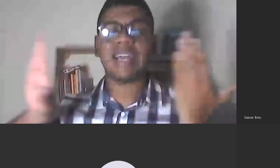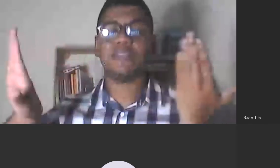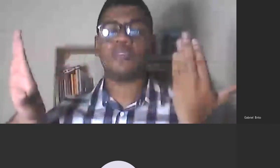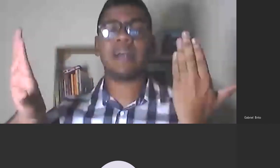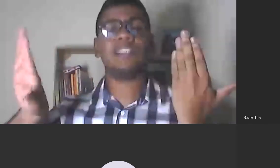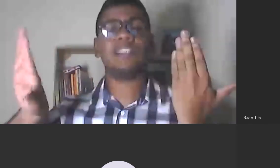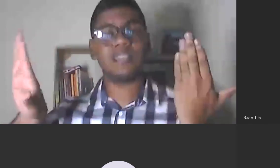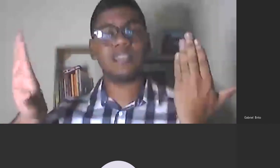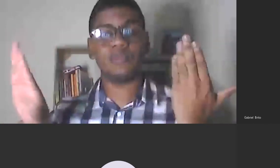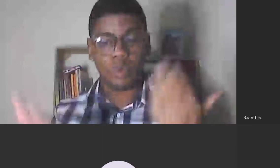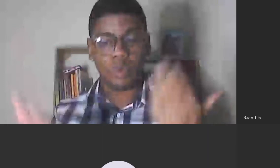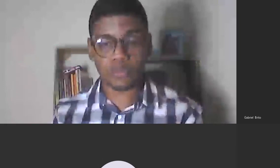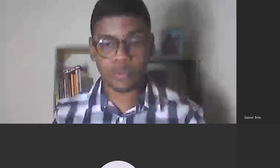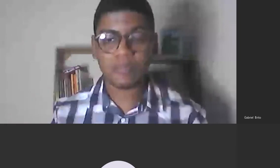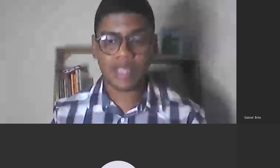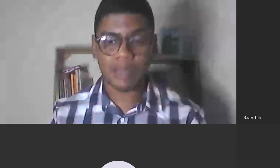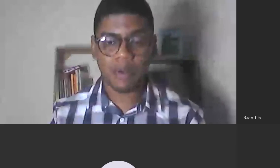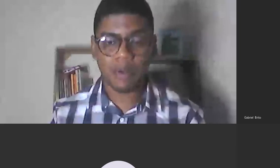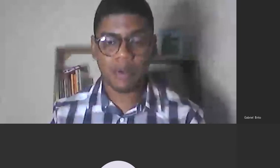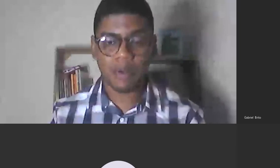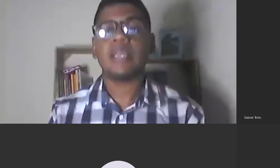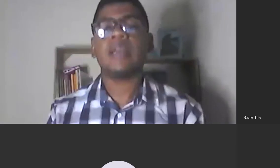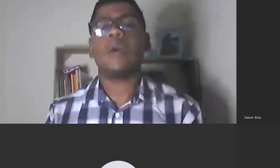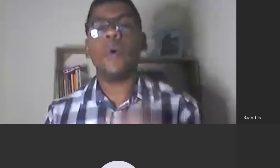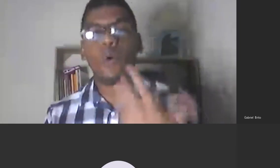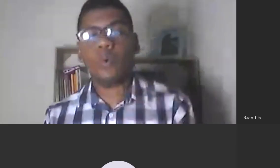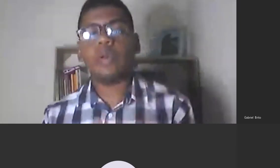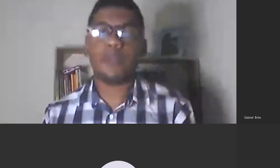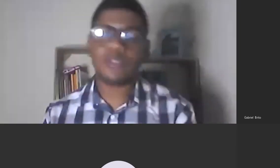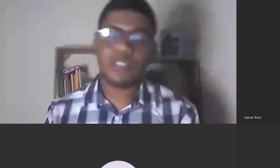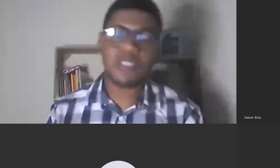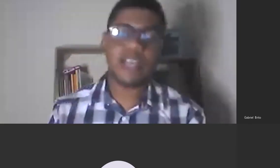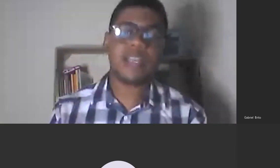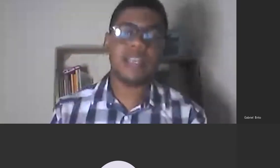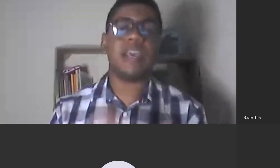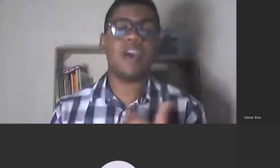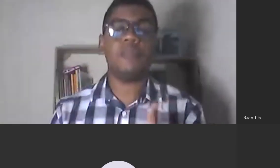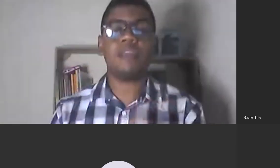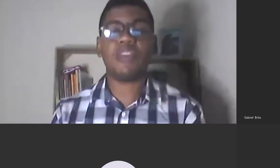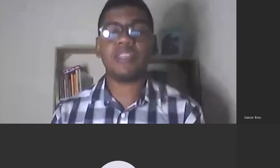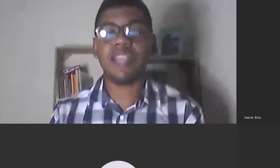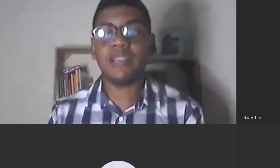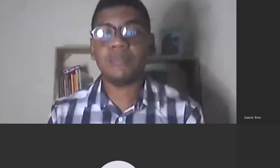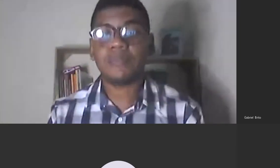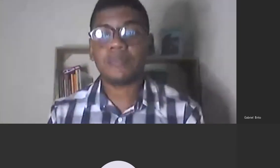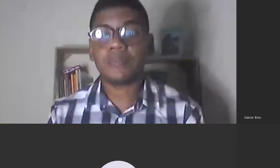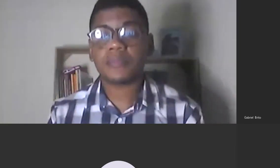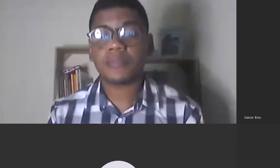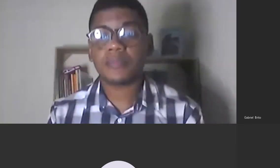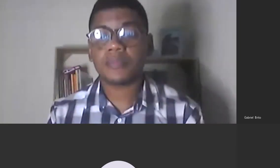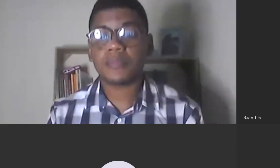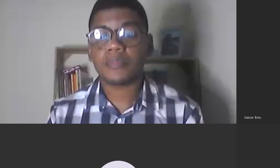se afastar, tomar distância um do outro. Tá bom? Ou eu posso dizer que eu me